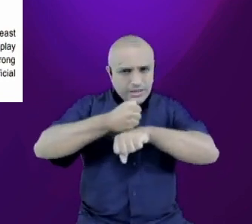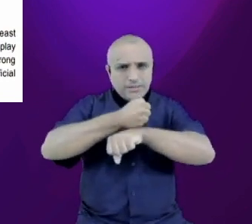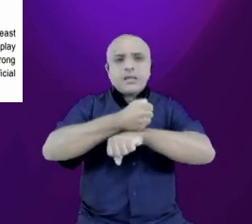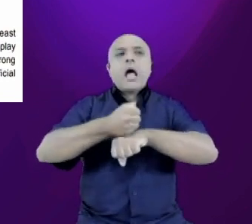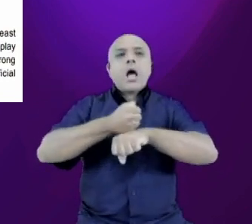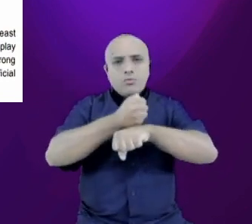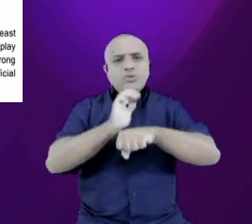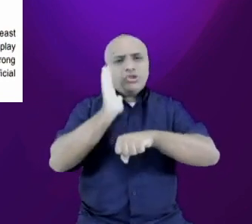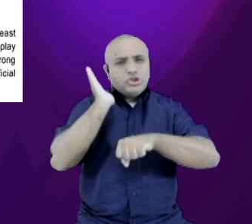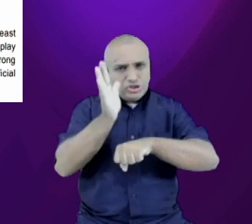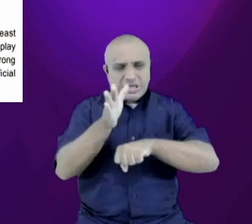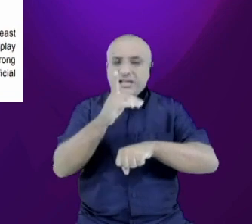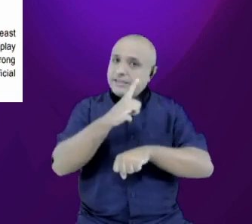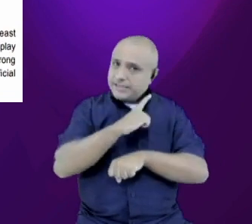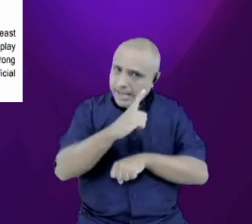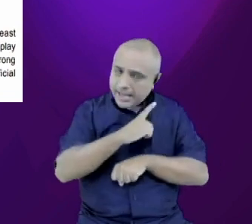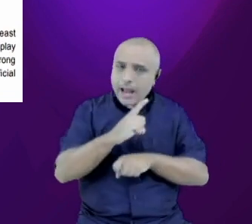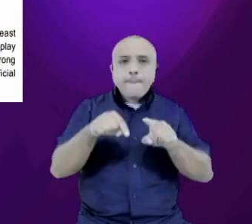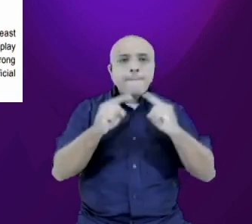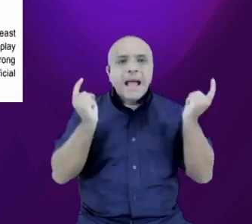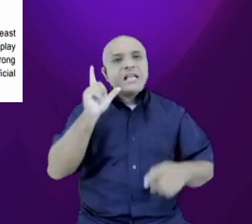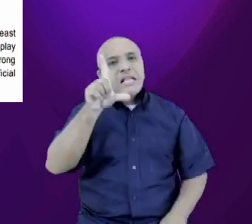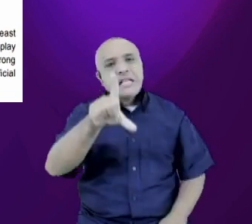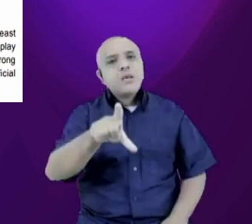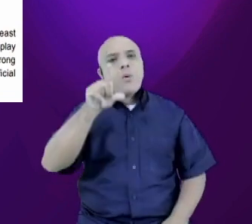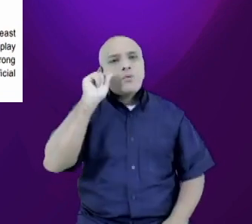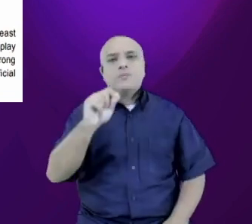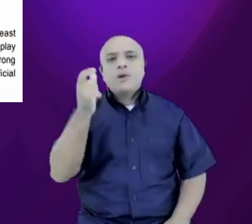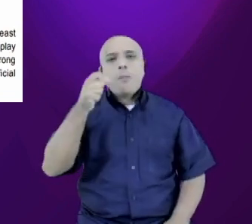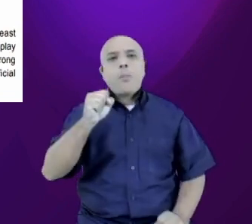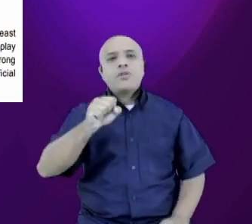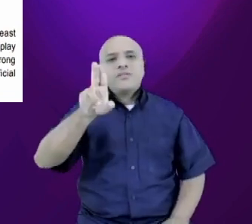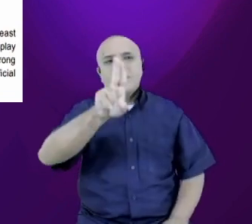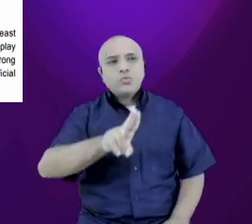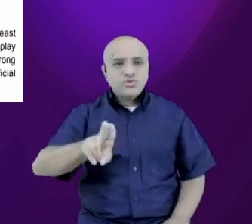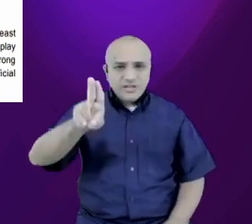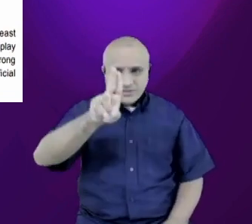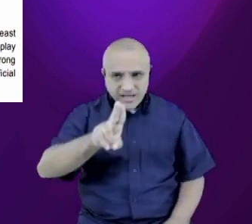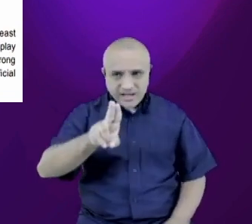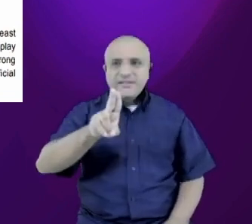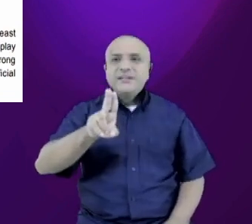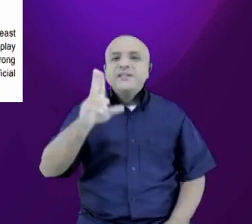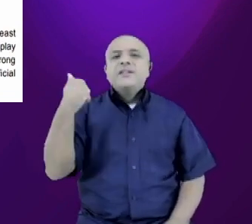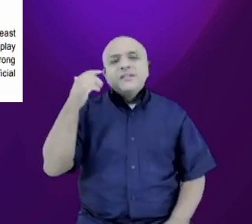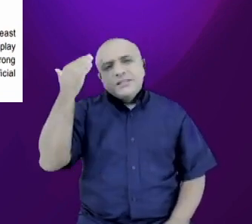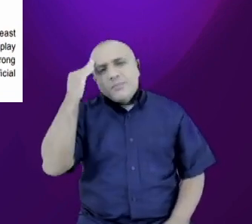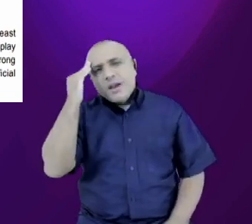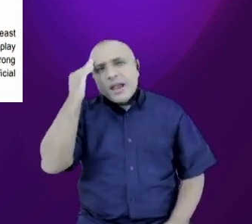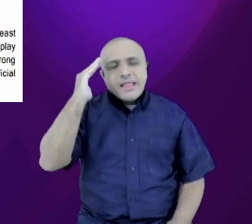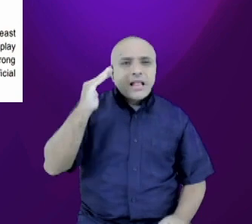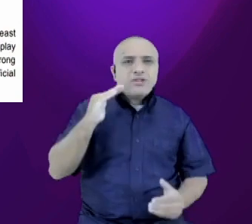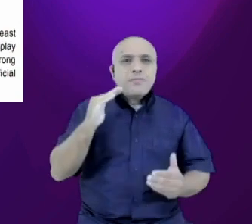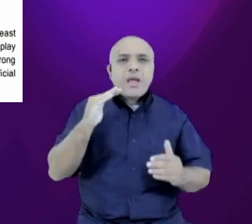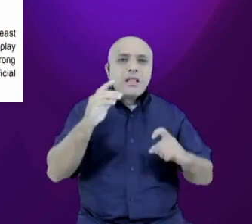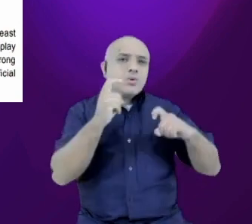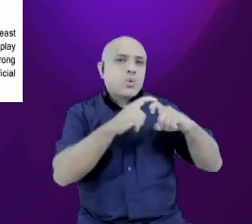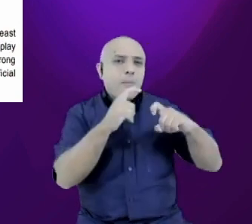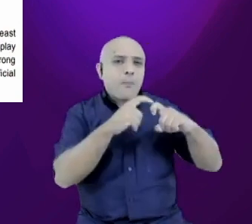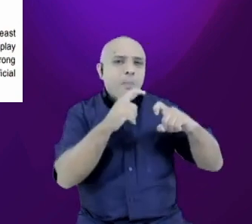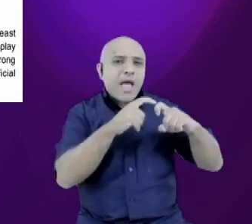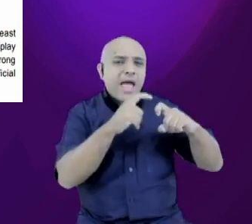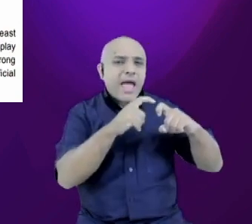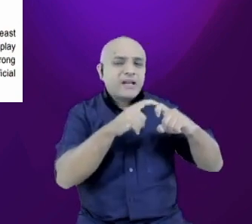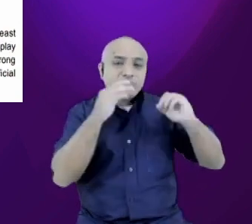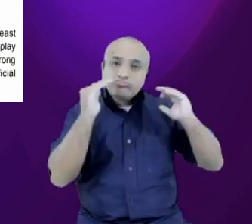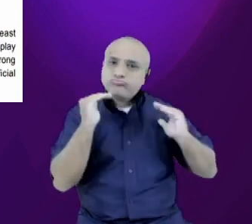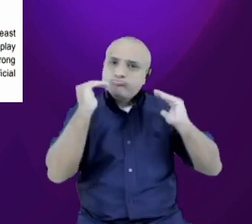uma opção, pode ser ou não utilizado, e a interpretação do médico ela ainda é soberana